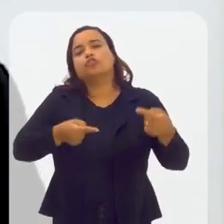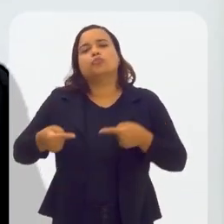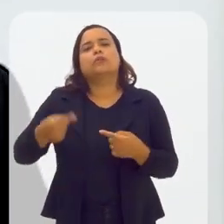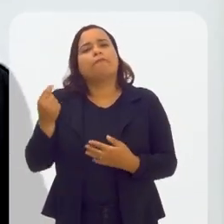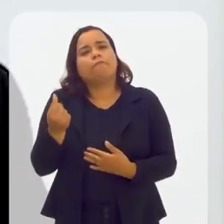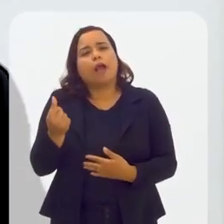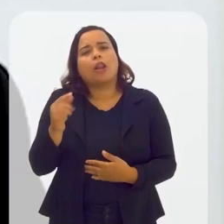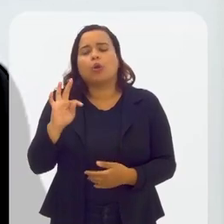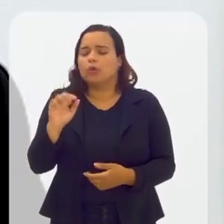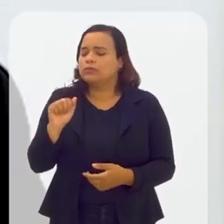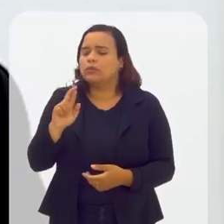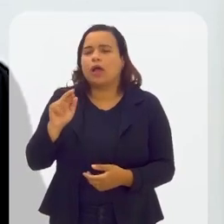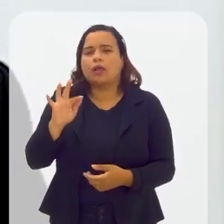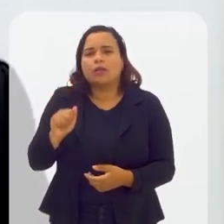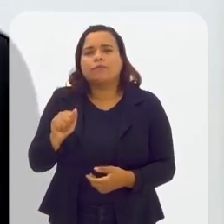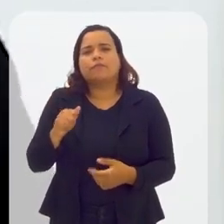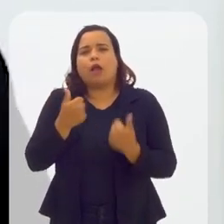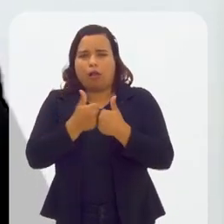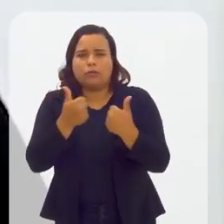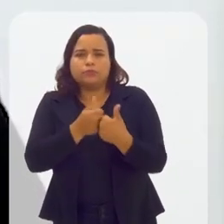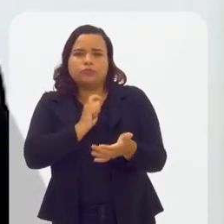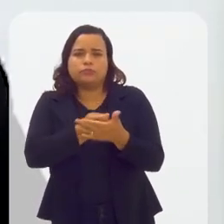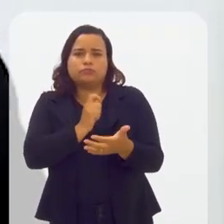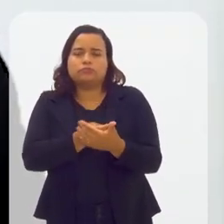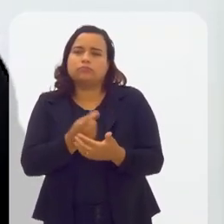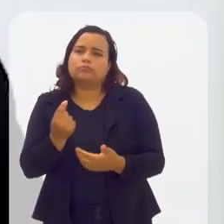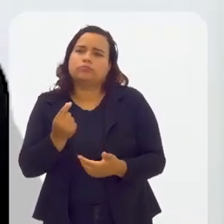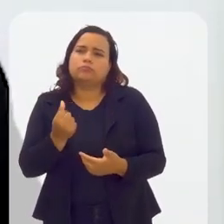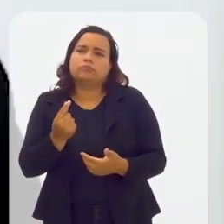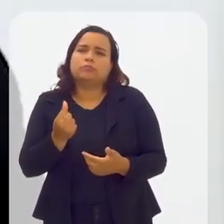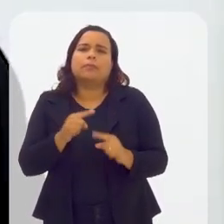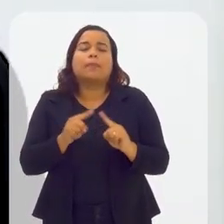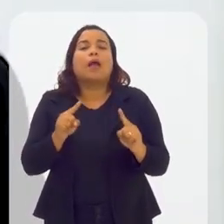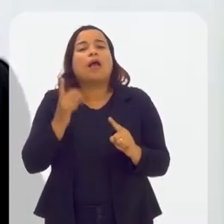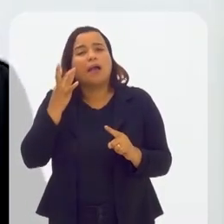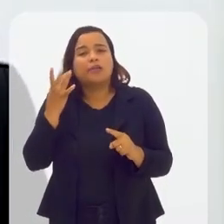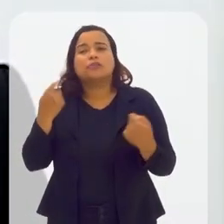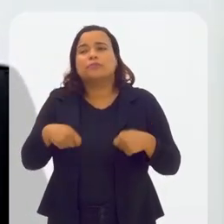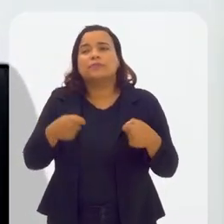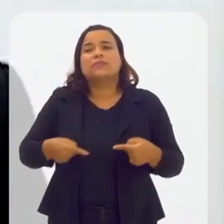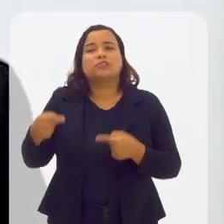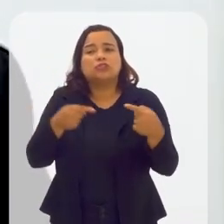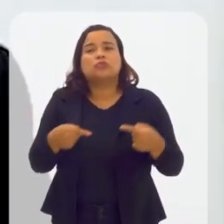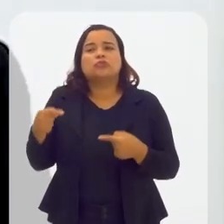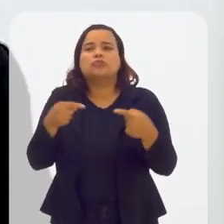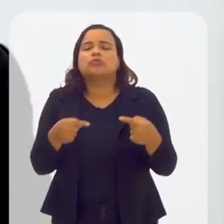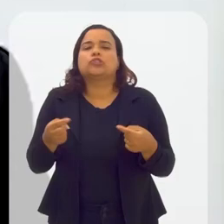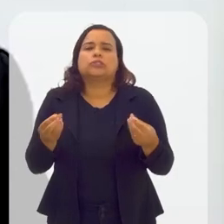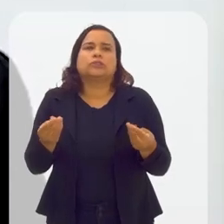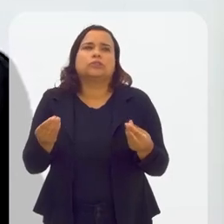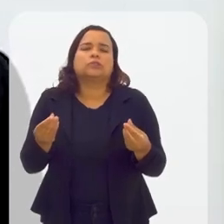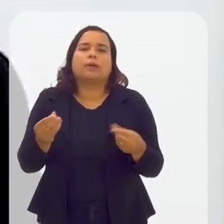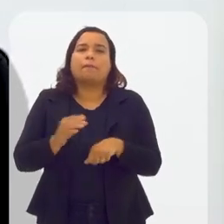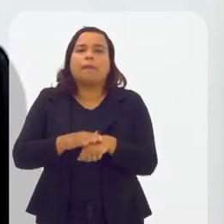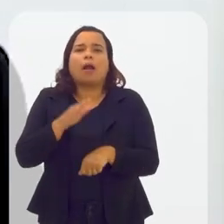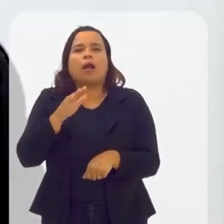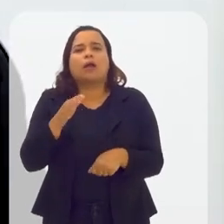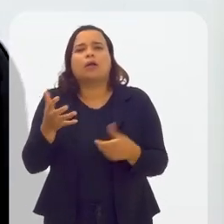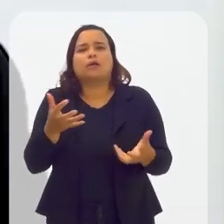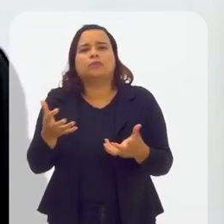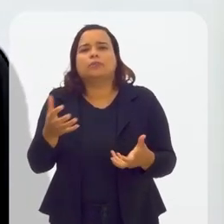exemplo, a discussão de tarifas, no caso principal é de ônibus, mas eu acho que ela é mais ampla. Ela precisa ter uma